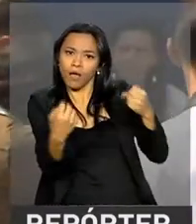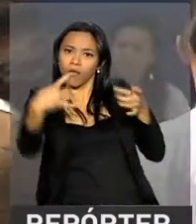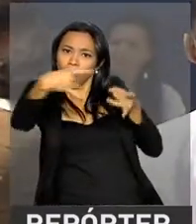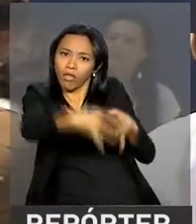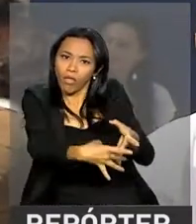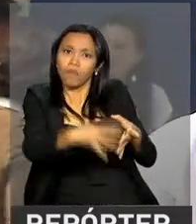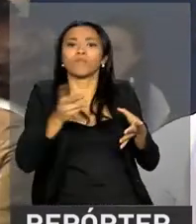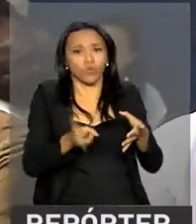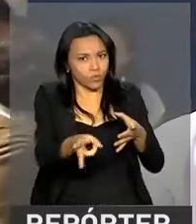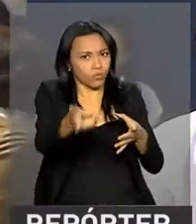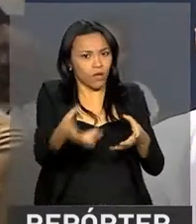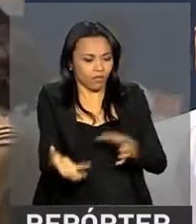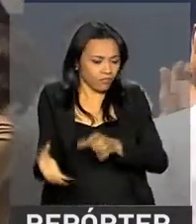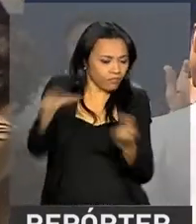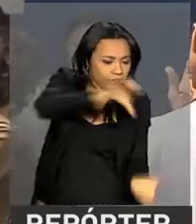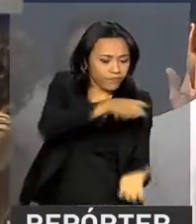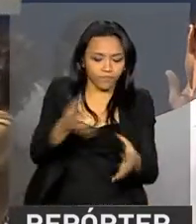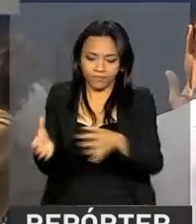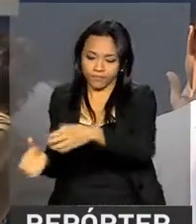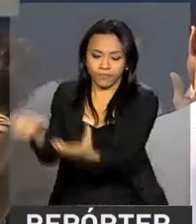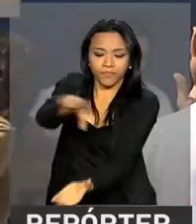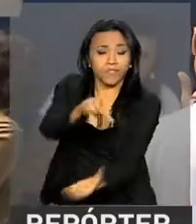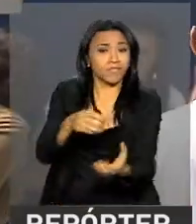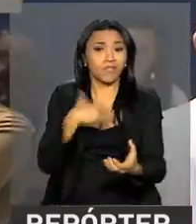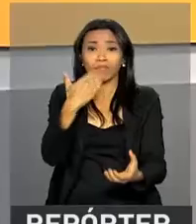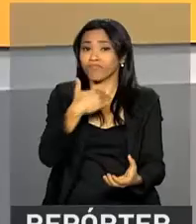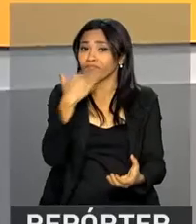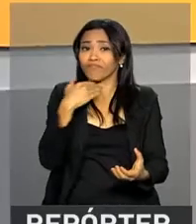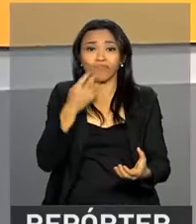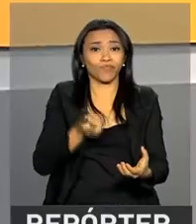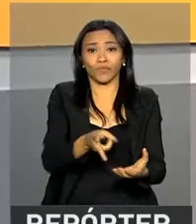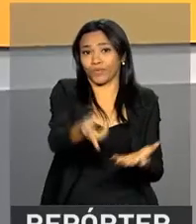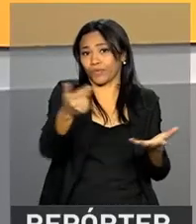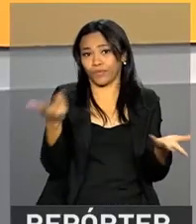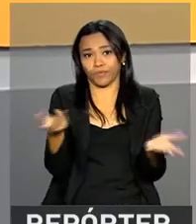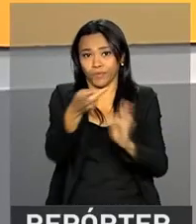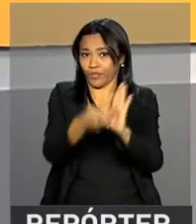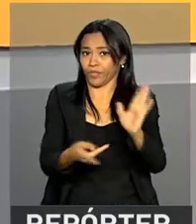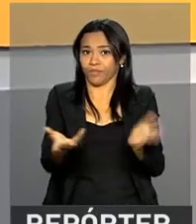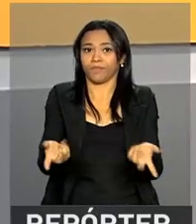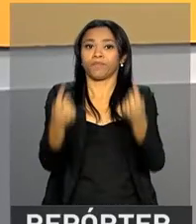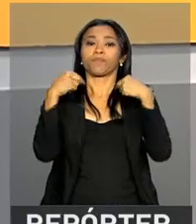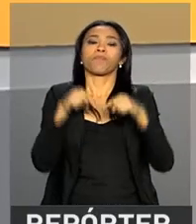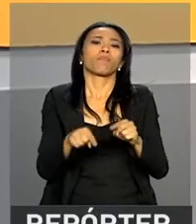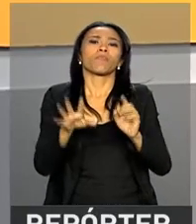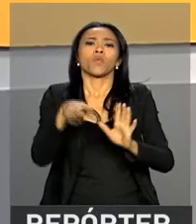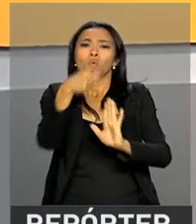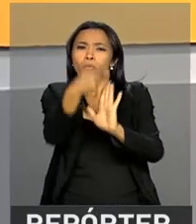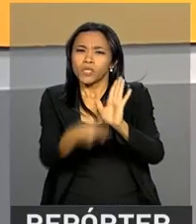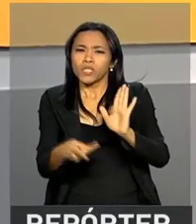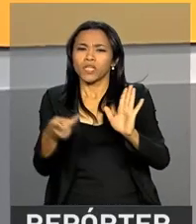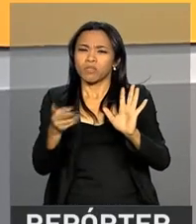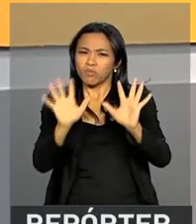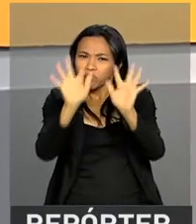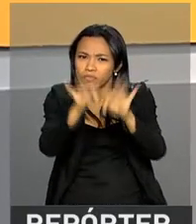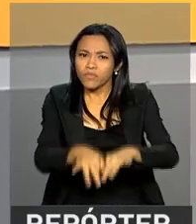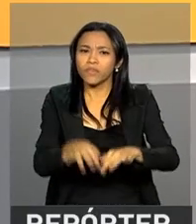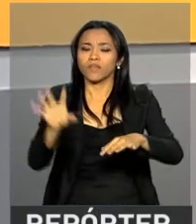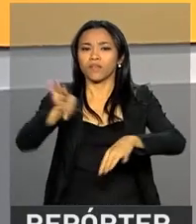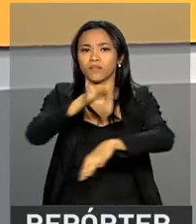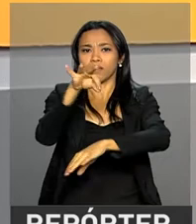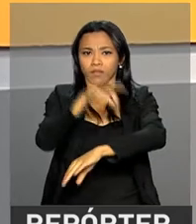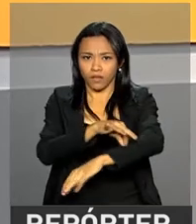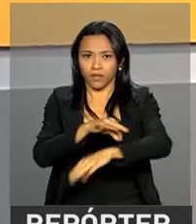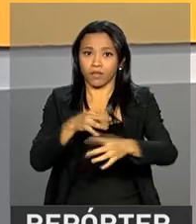continuidade porque senão o projeto não funciona o projeto eliminar a dengue desafio brasil vai chegar a diversas